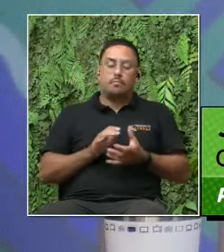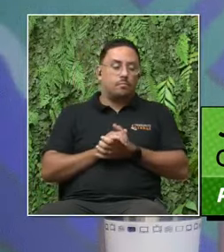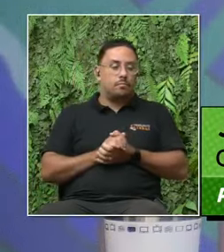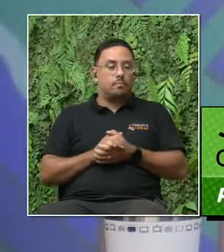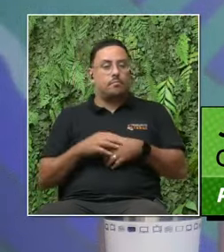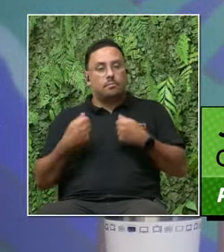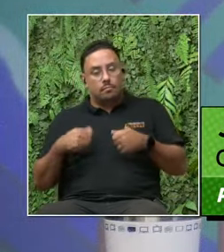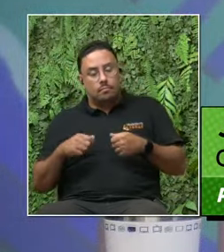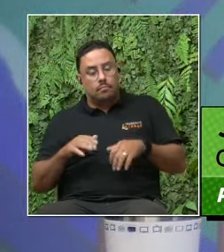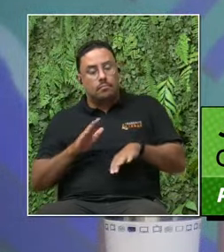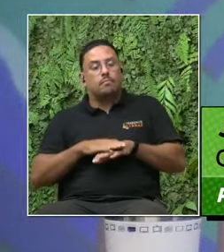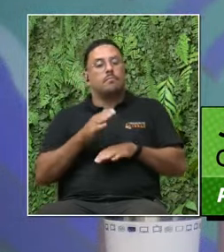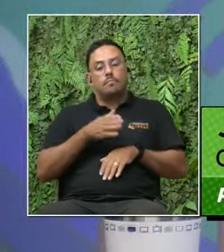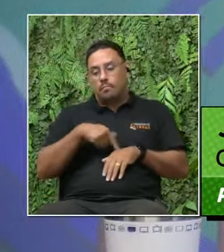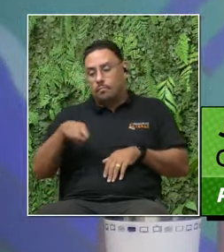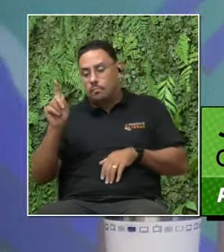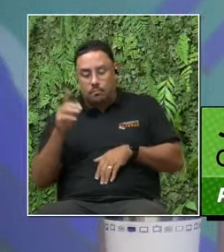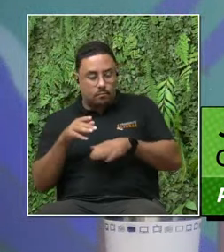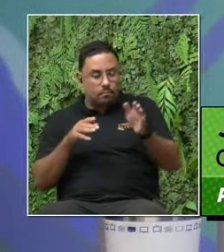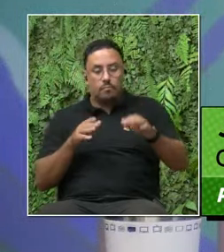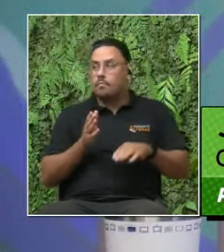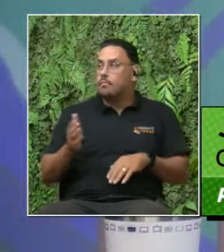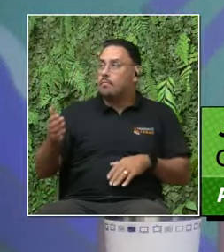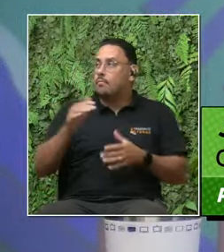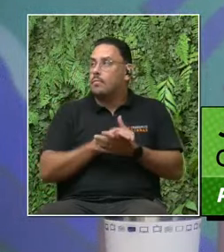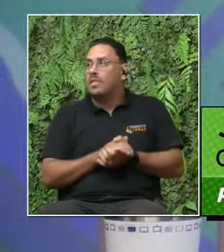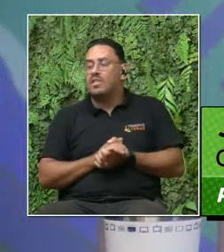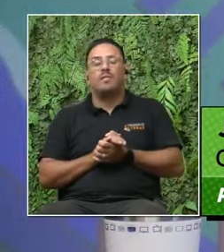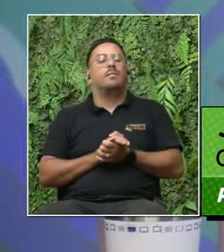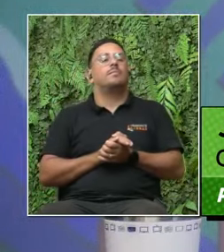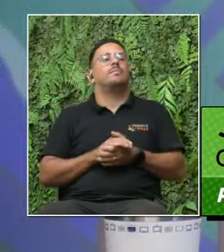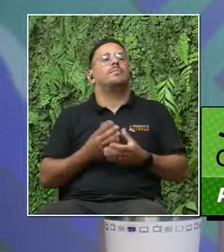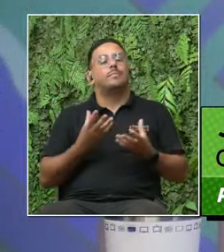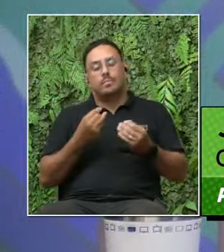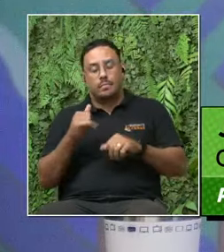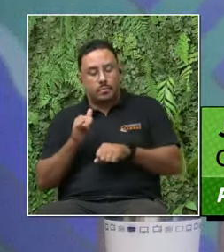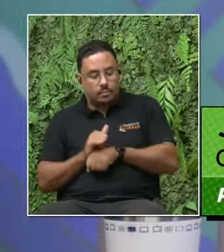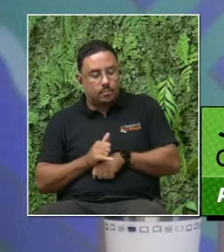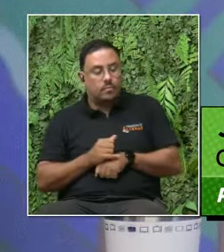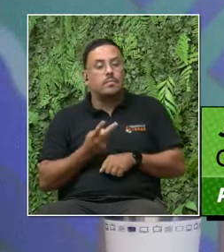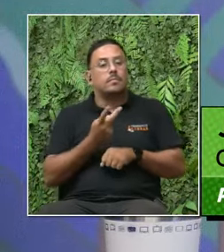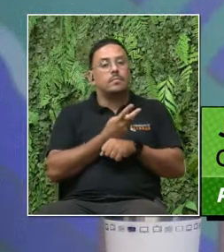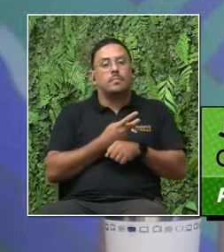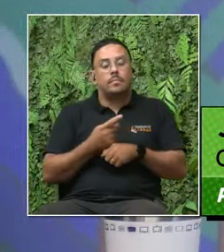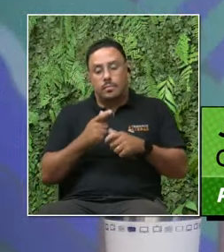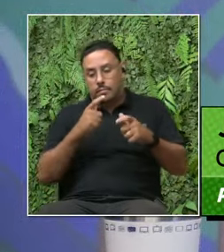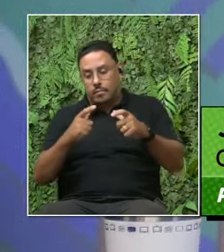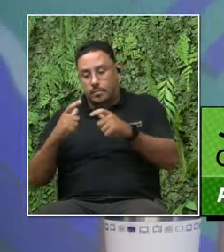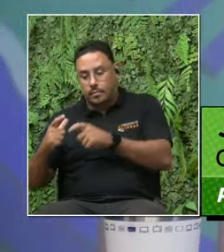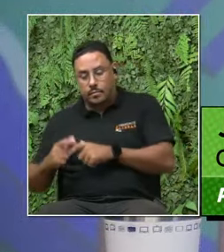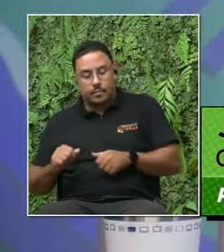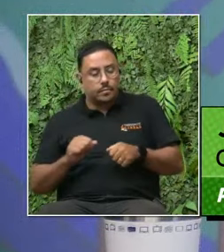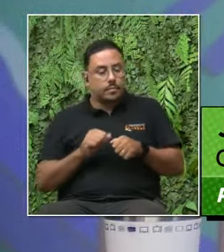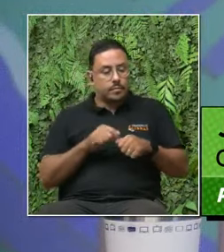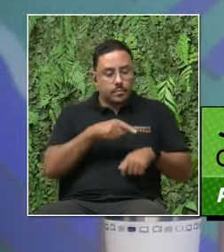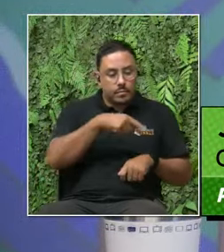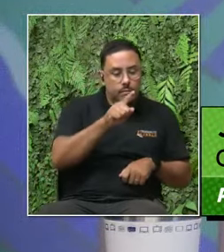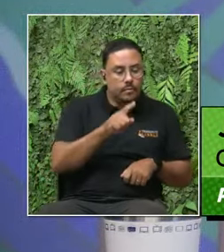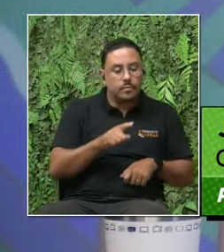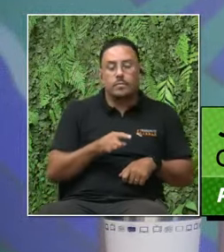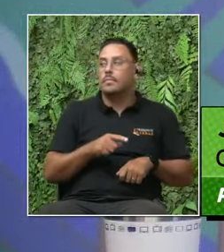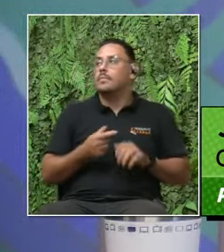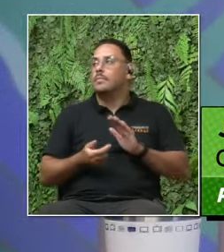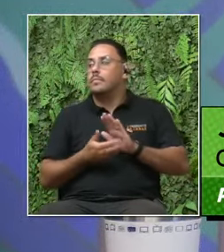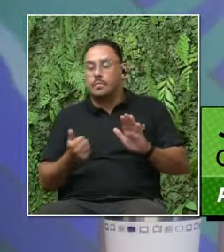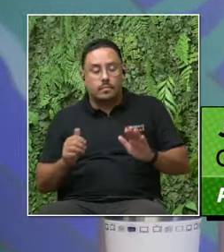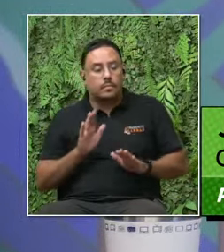precisava ter saí um pouco mais pelo lado do campo muita falta buscar o espaço pelo lado direito ele bota na frente é difícil